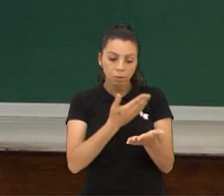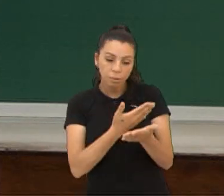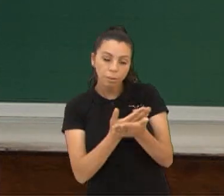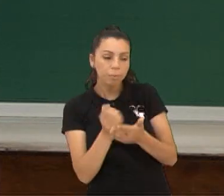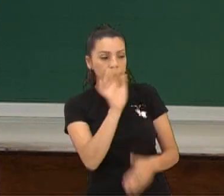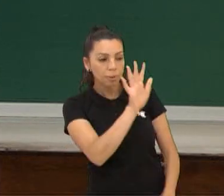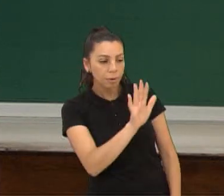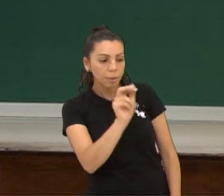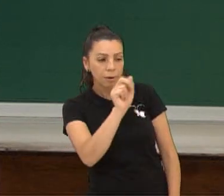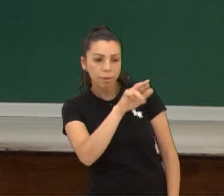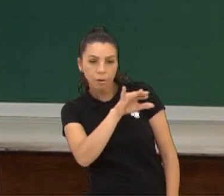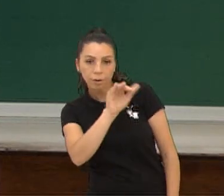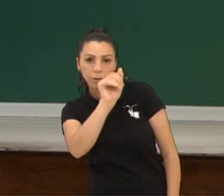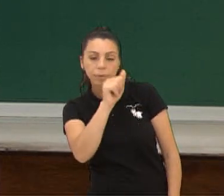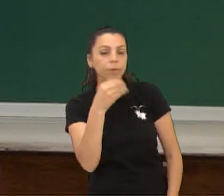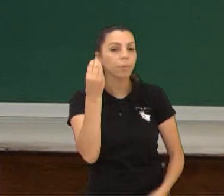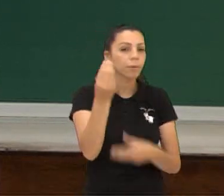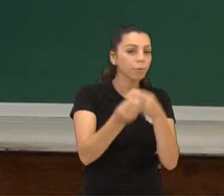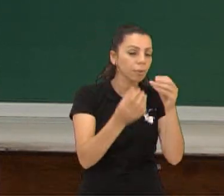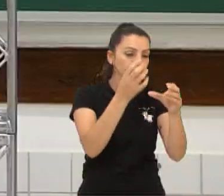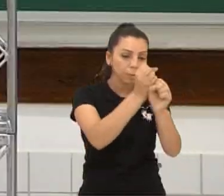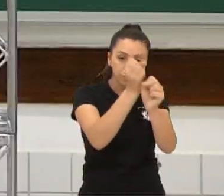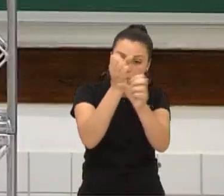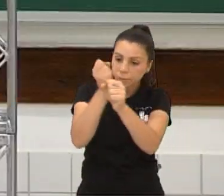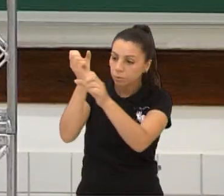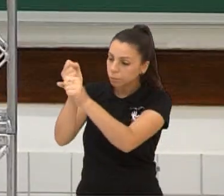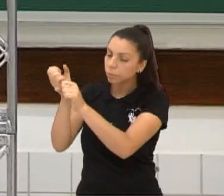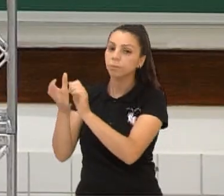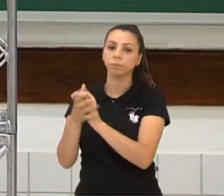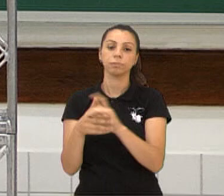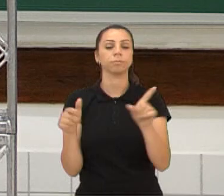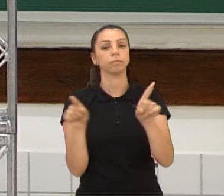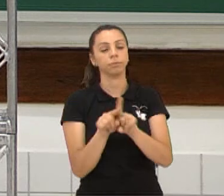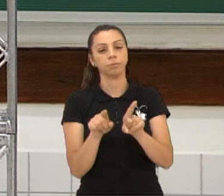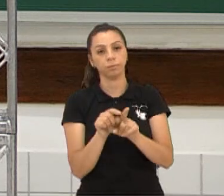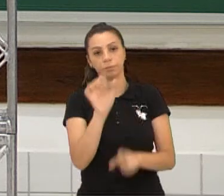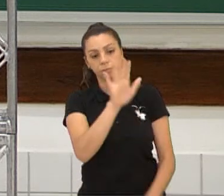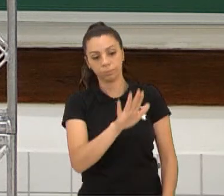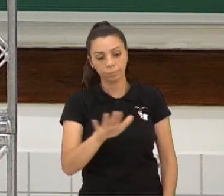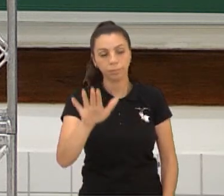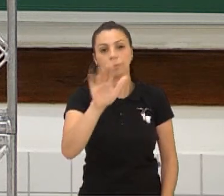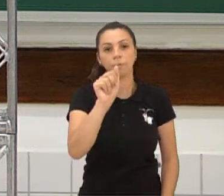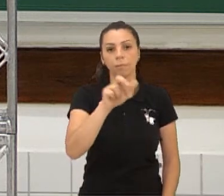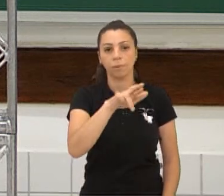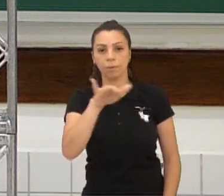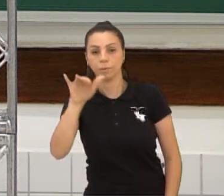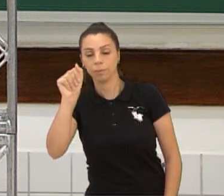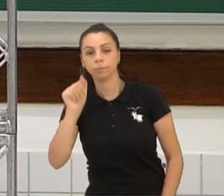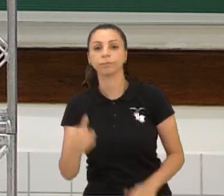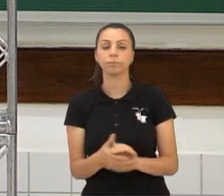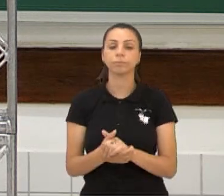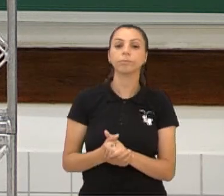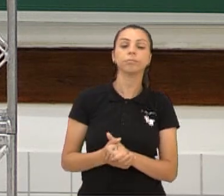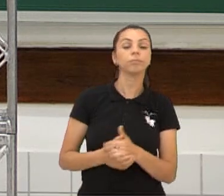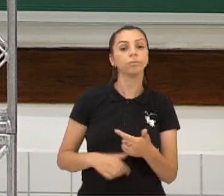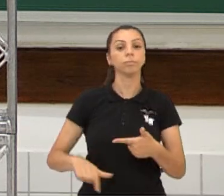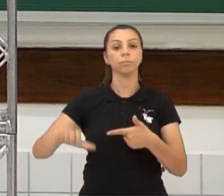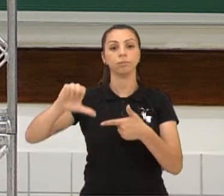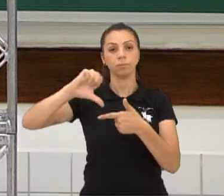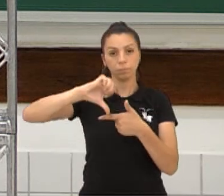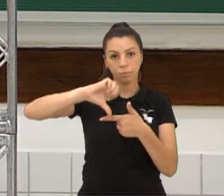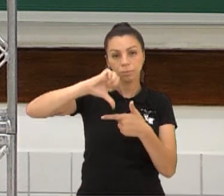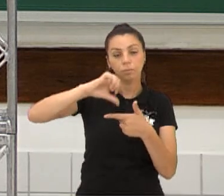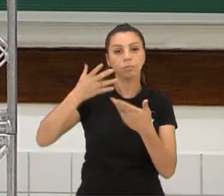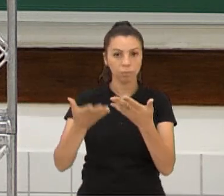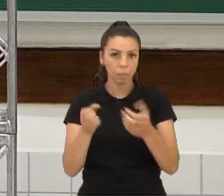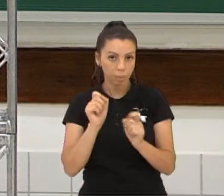essas áreas, a gente viu como calcula cada um, e a gente começou a trabalhar essas áreas fazendo o quê? Em situações problemas,